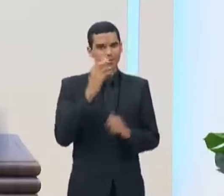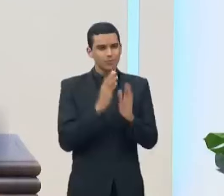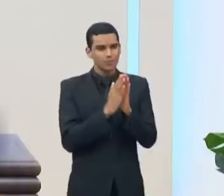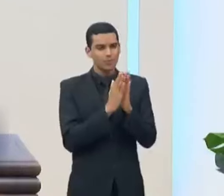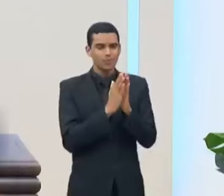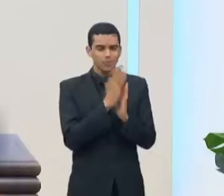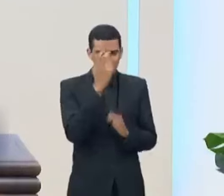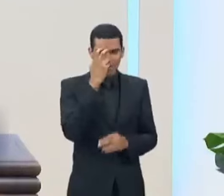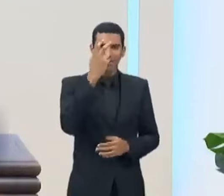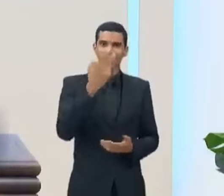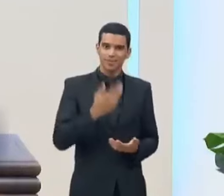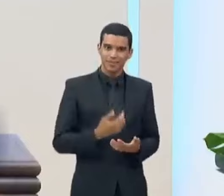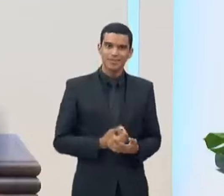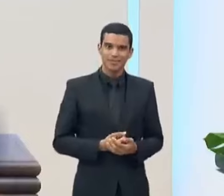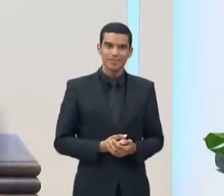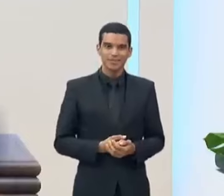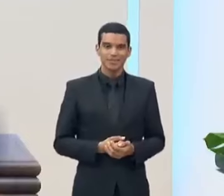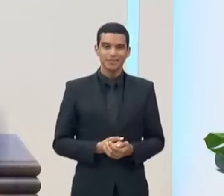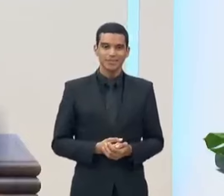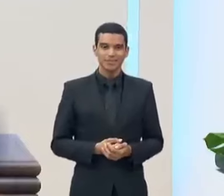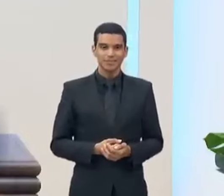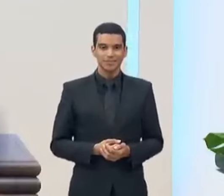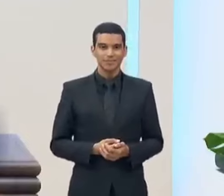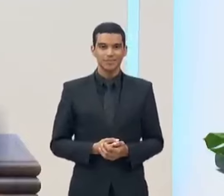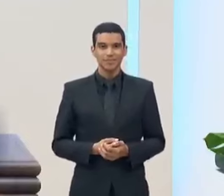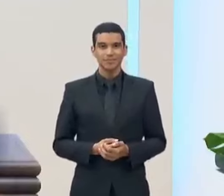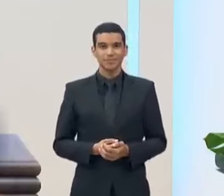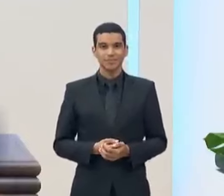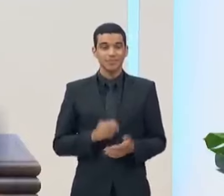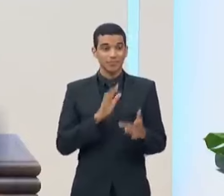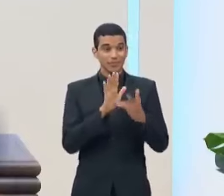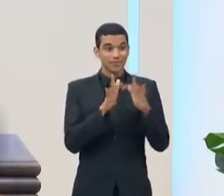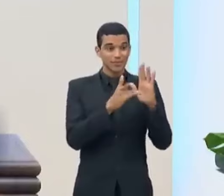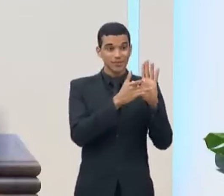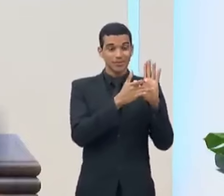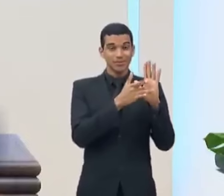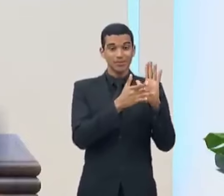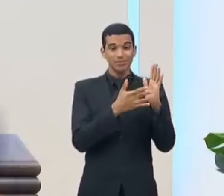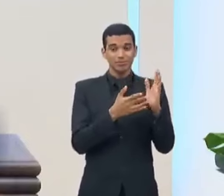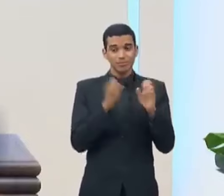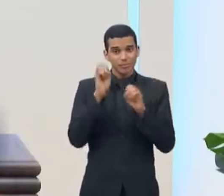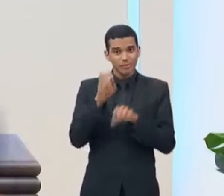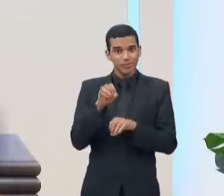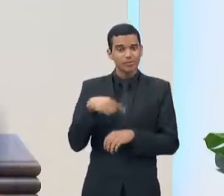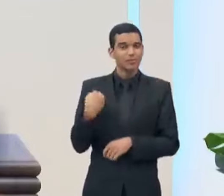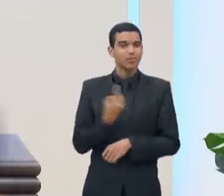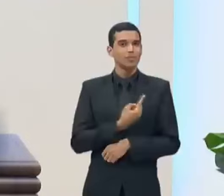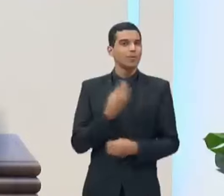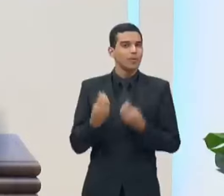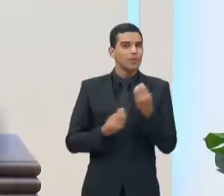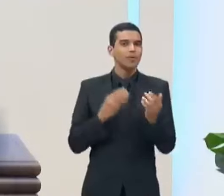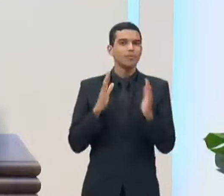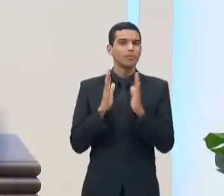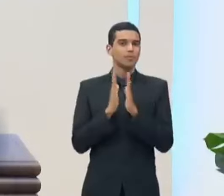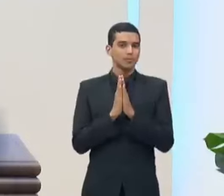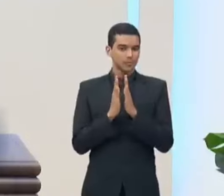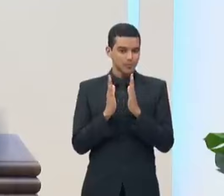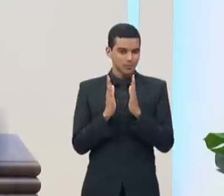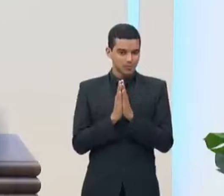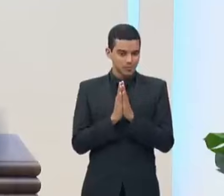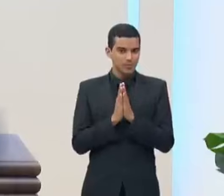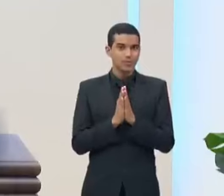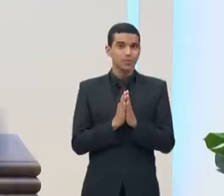oração inteligente, que oração eficaz. Até o próprio Jesus nos ensinou a orar